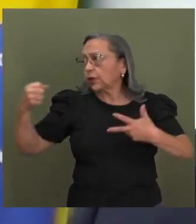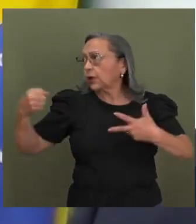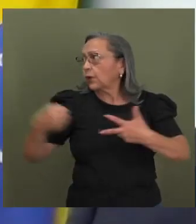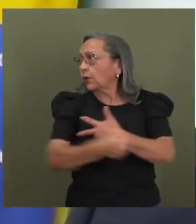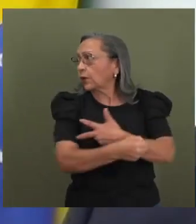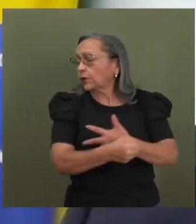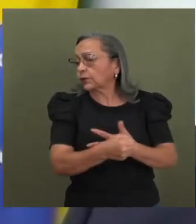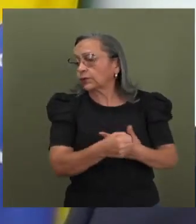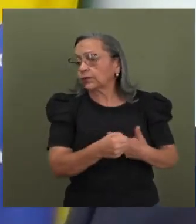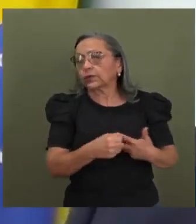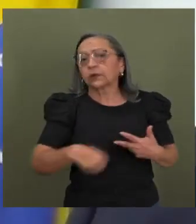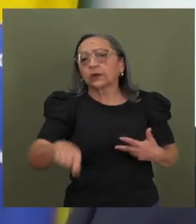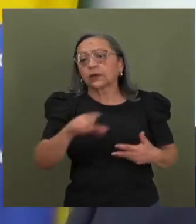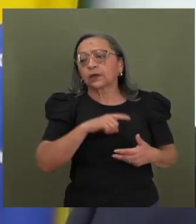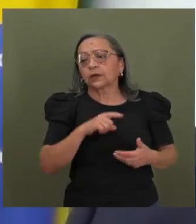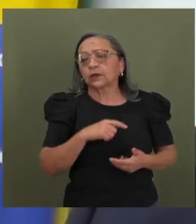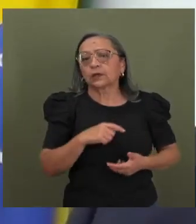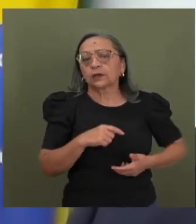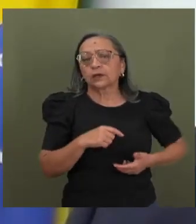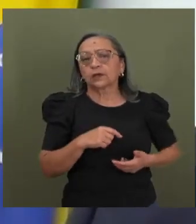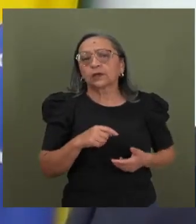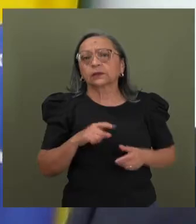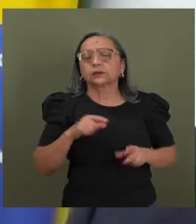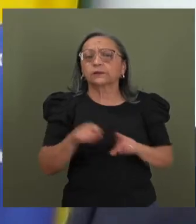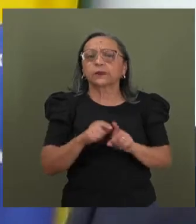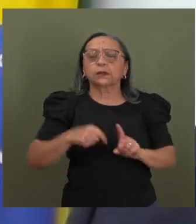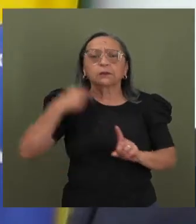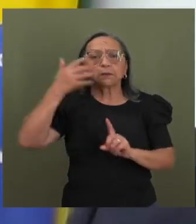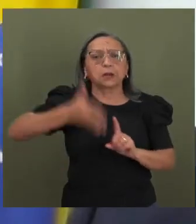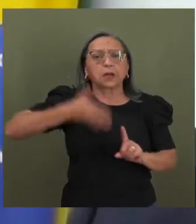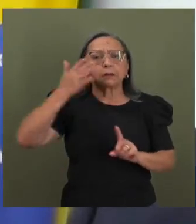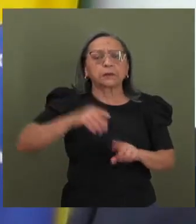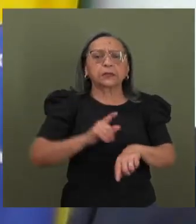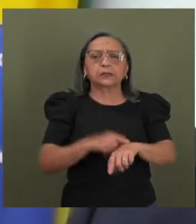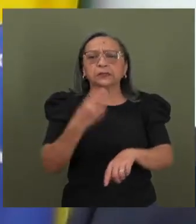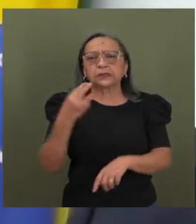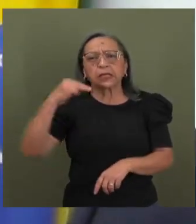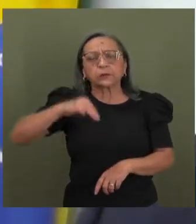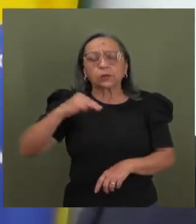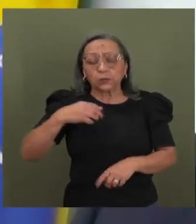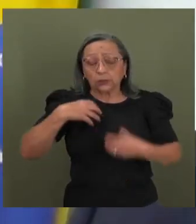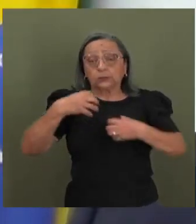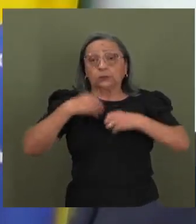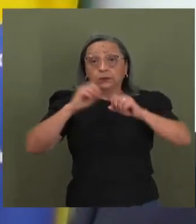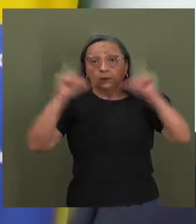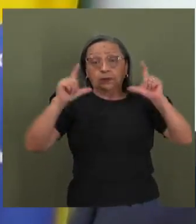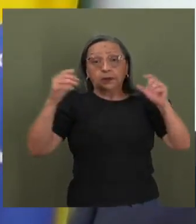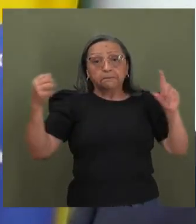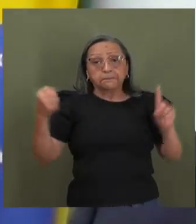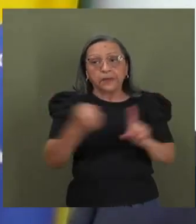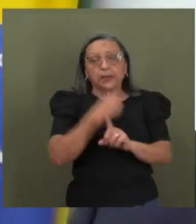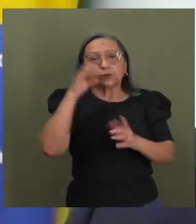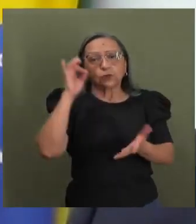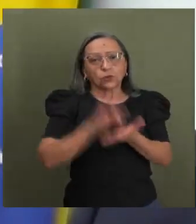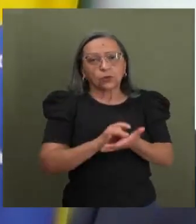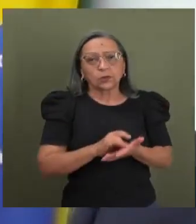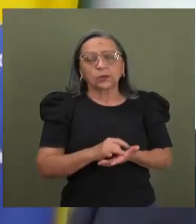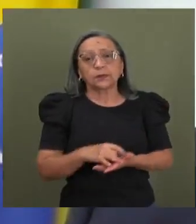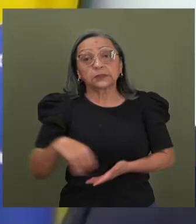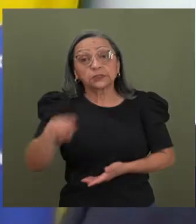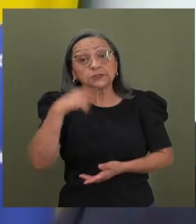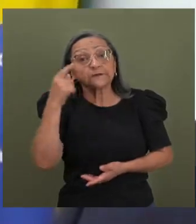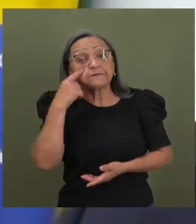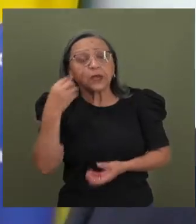ela fez um pronunciamento ali em 3 minutos que me impactou profundamente, para a gente ver